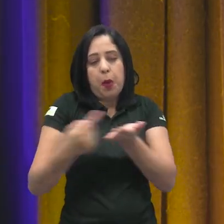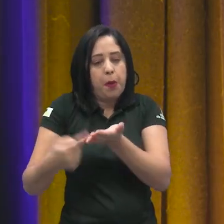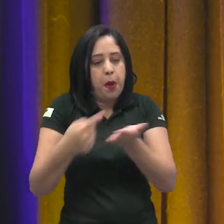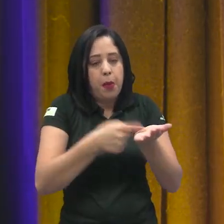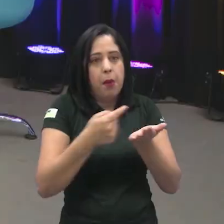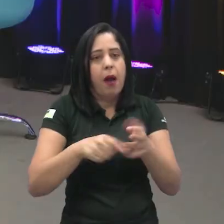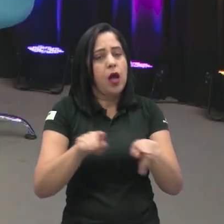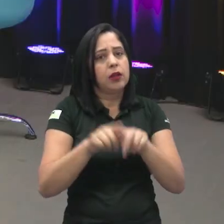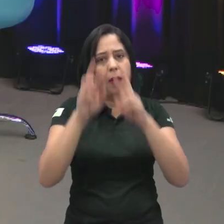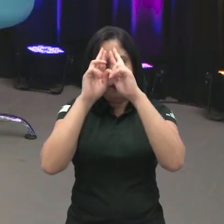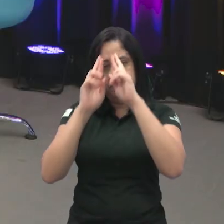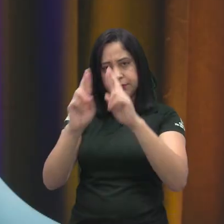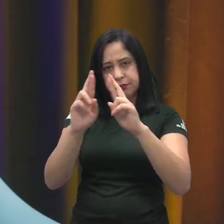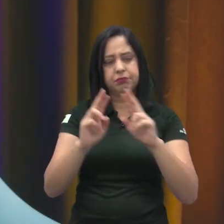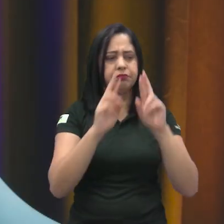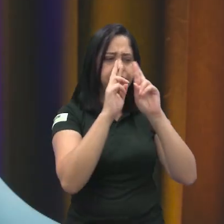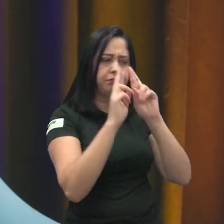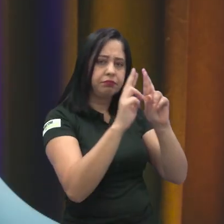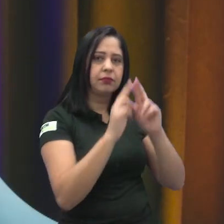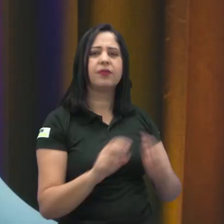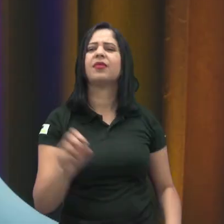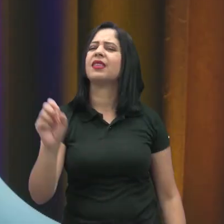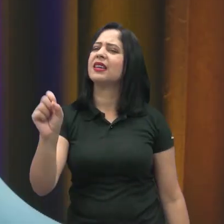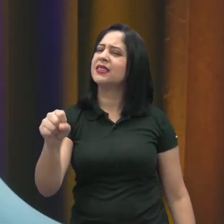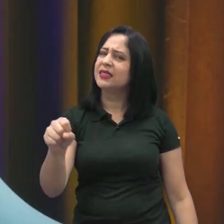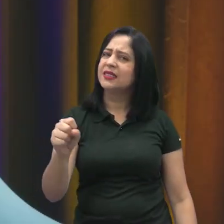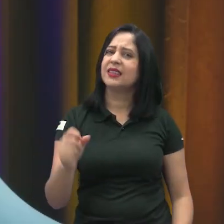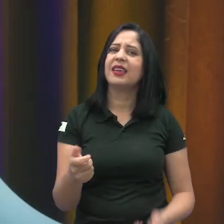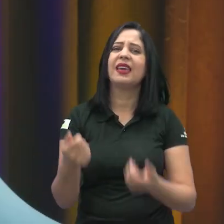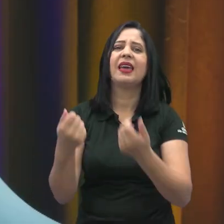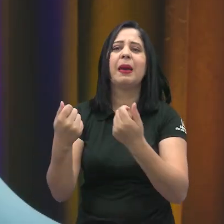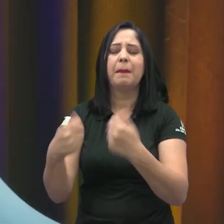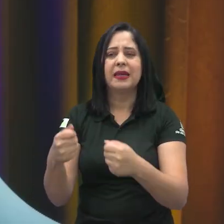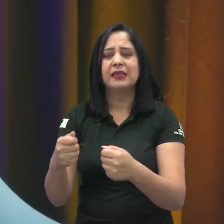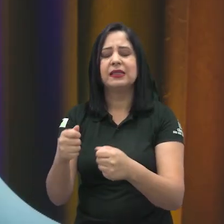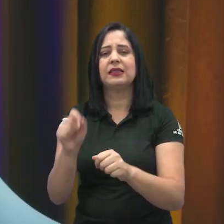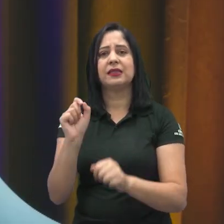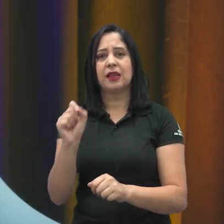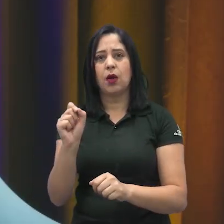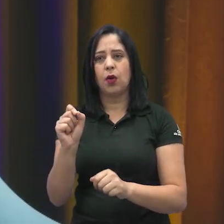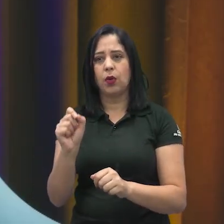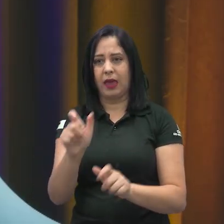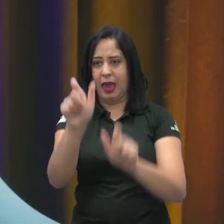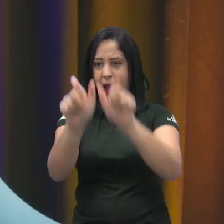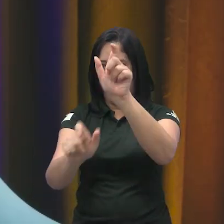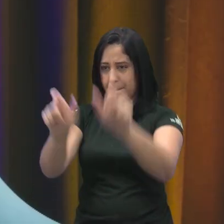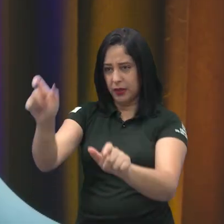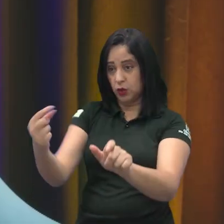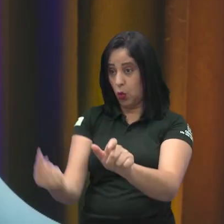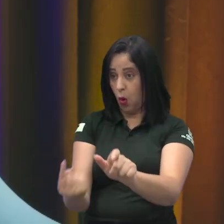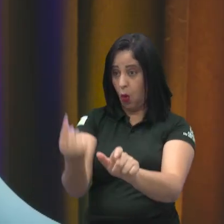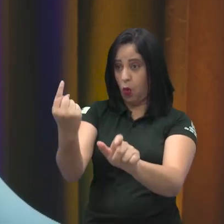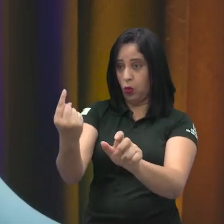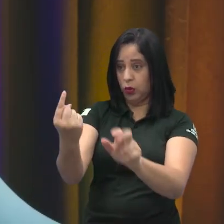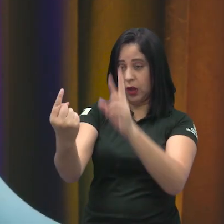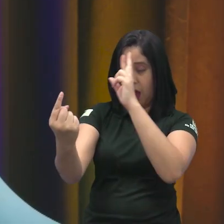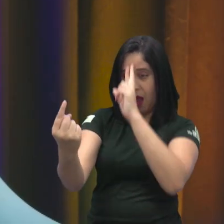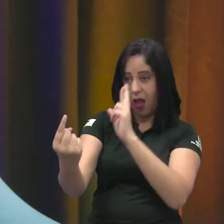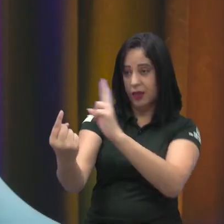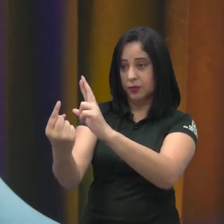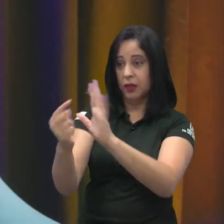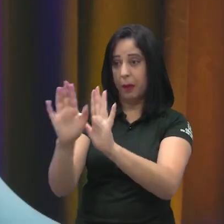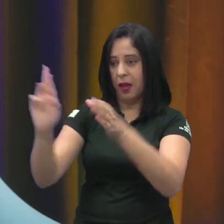processo empático. A gente tem que ter um jogo para olhar para o outro de forma individual e coletiva, trazendo ele para o meio, né? Mas